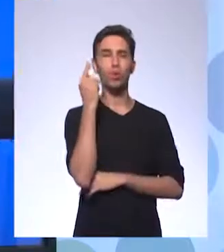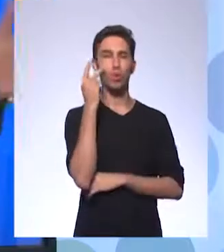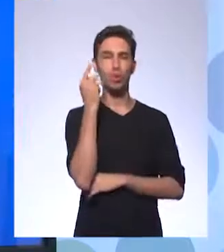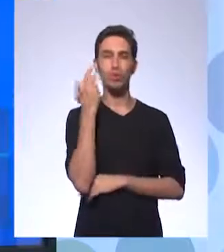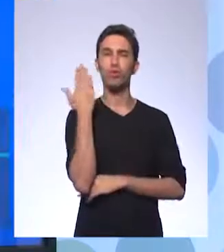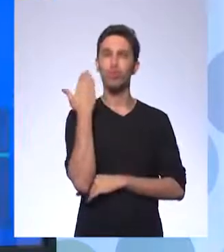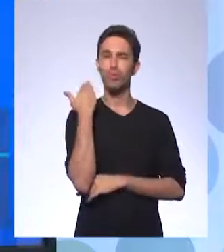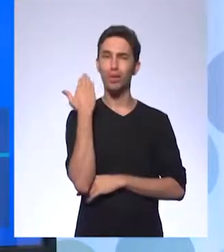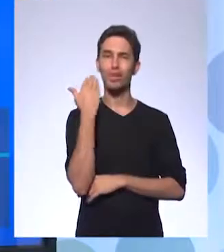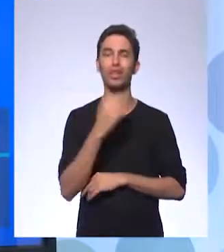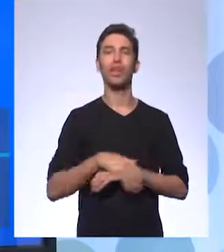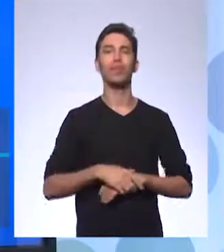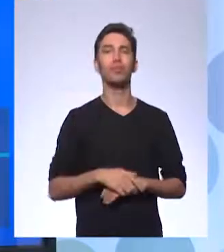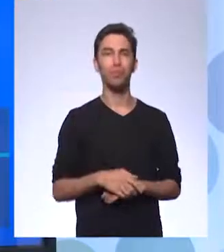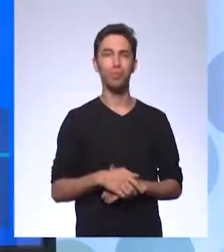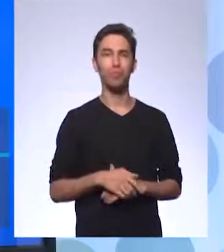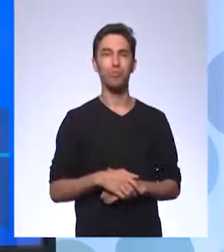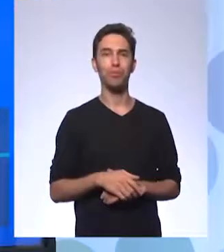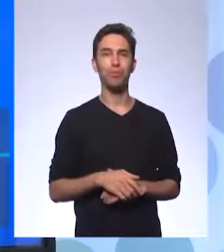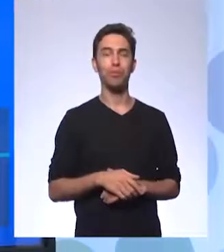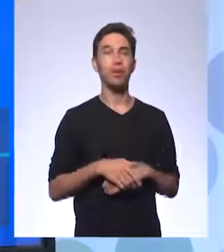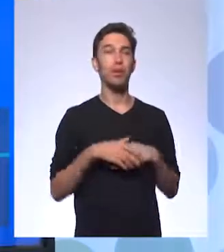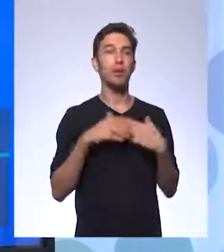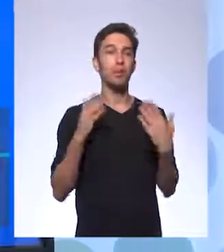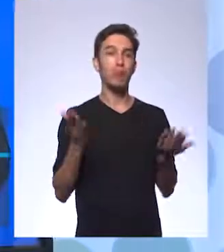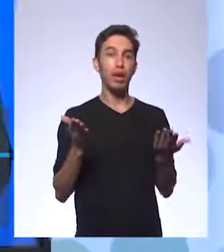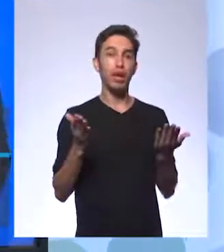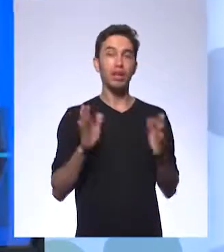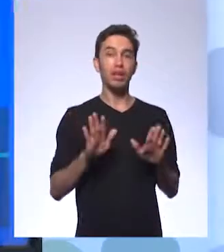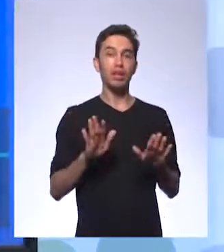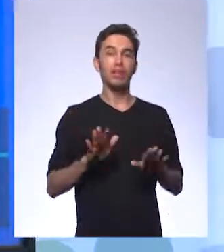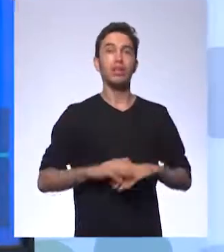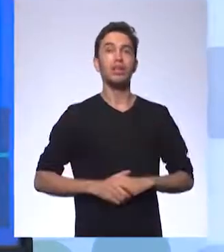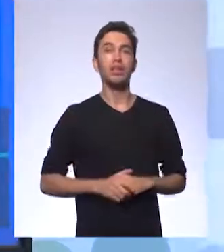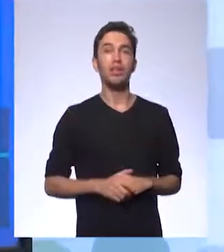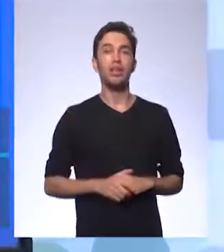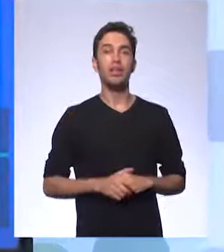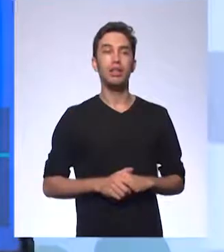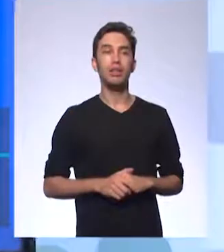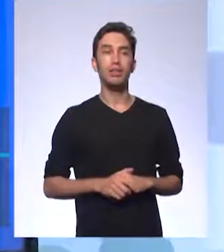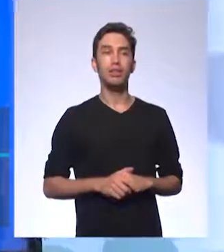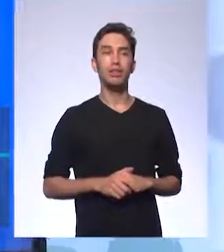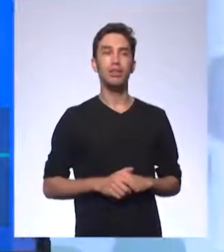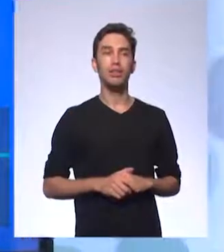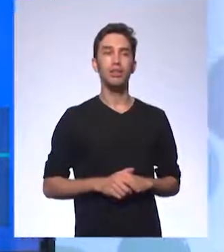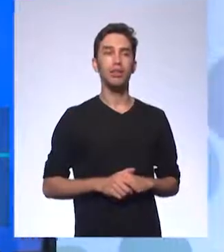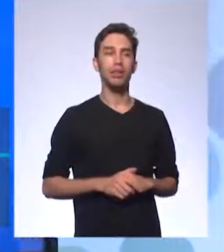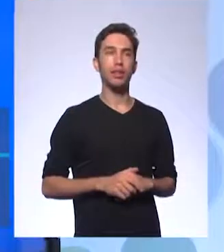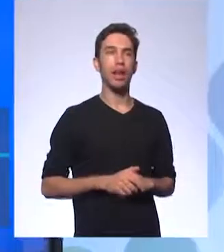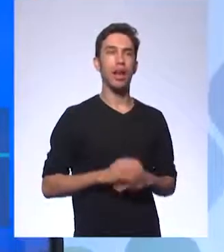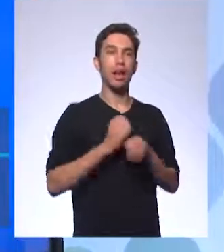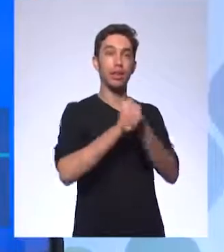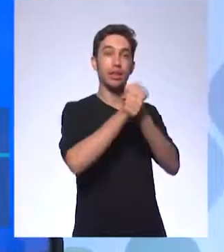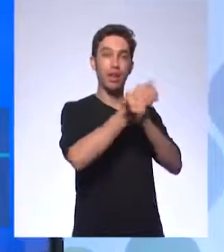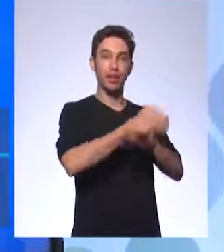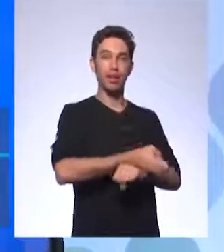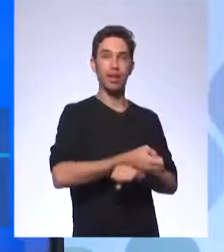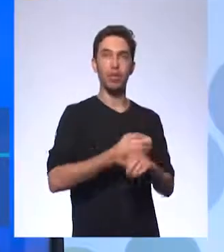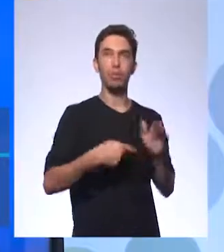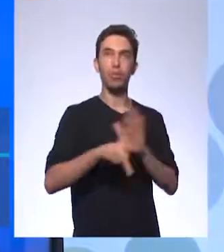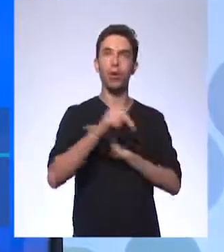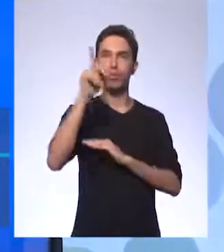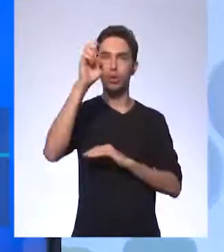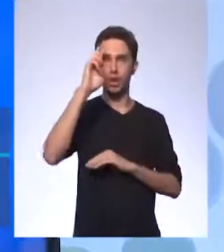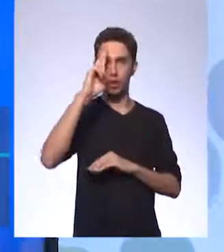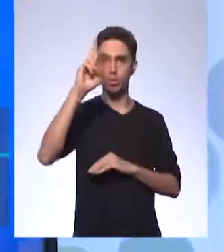em toda a história antiga, mas a escravidão promovida pelos europeus dentro do seu